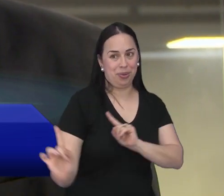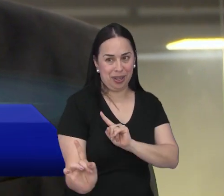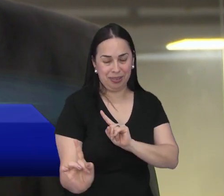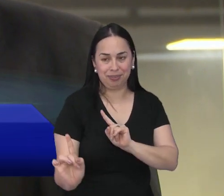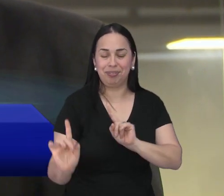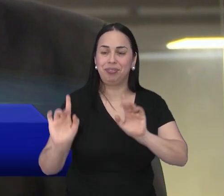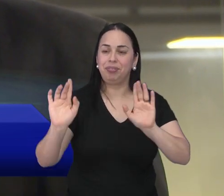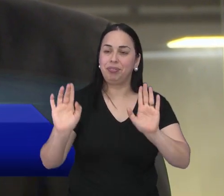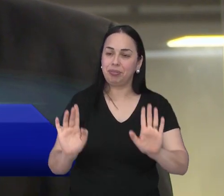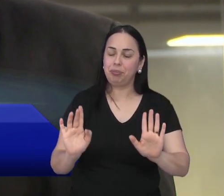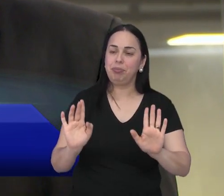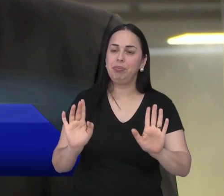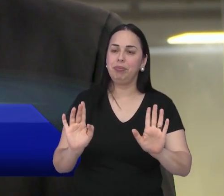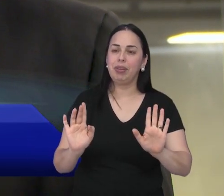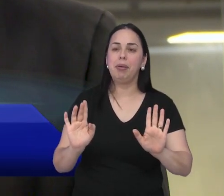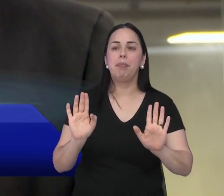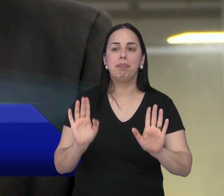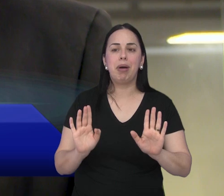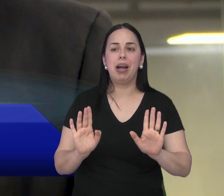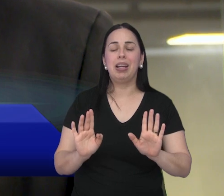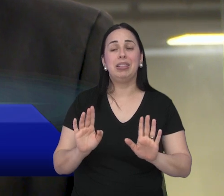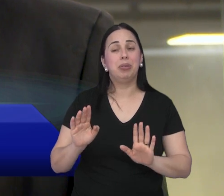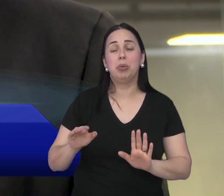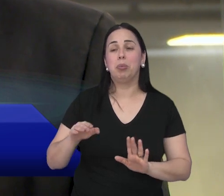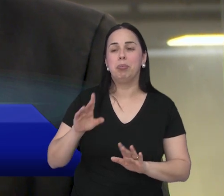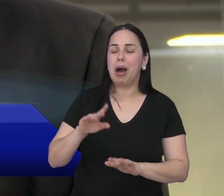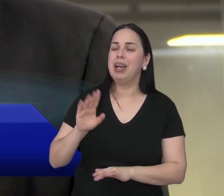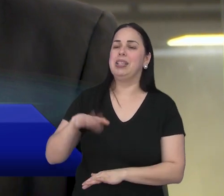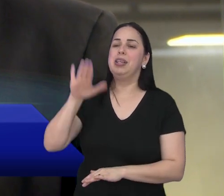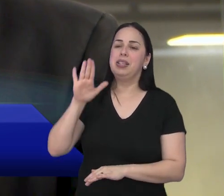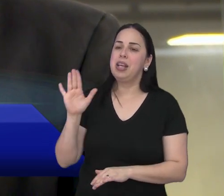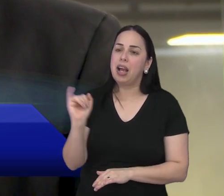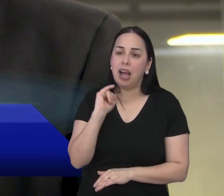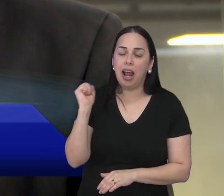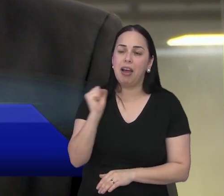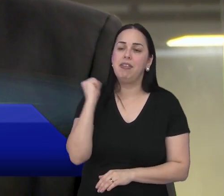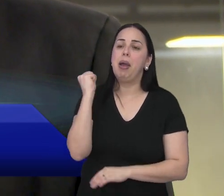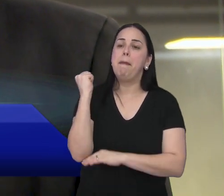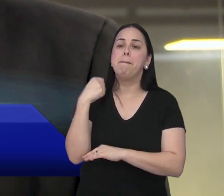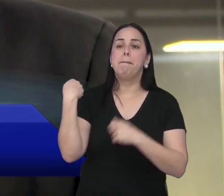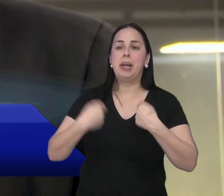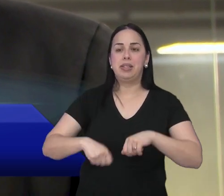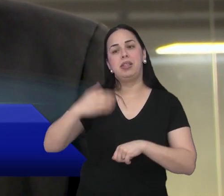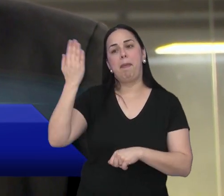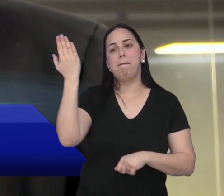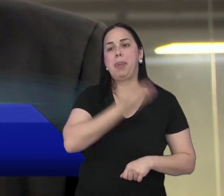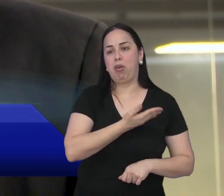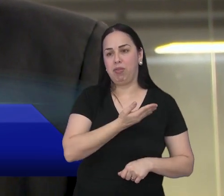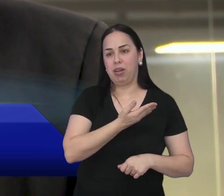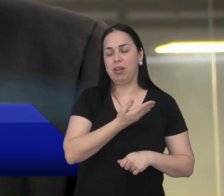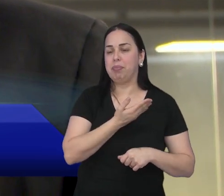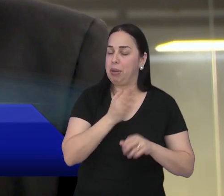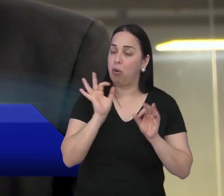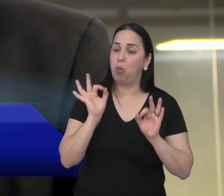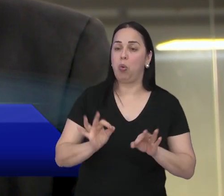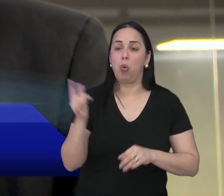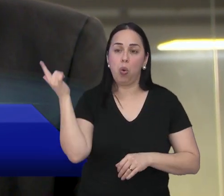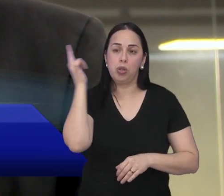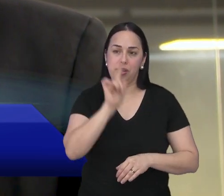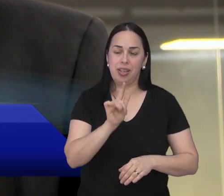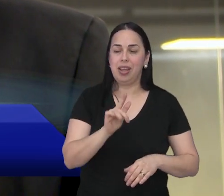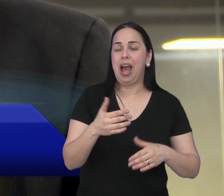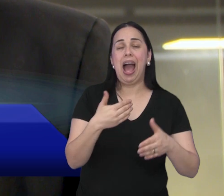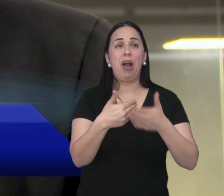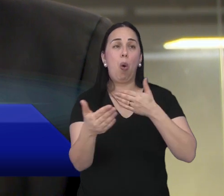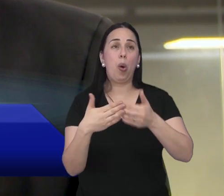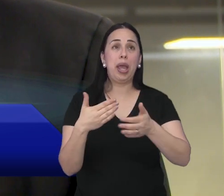justa causa no empregador. Então, por ser o ato mais grave, ele precisa ter uma substância para que